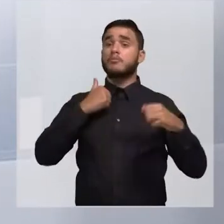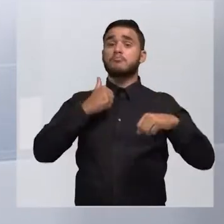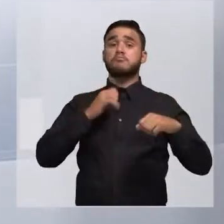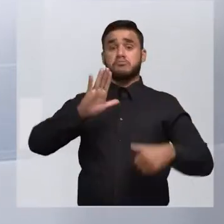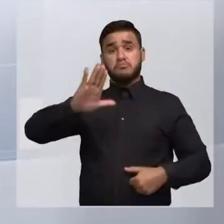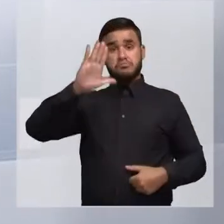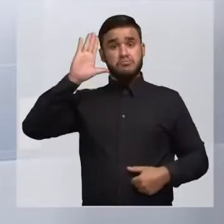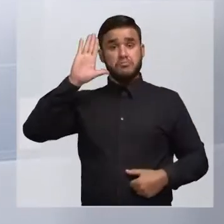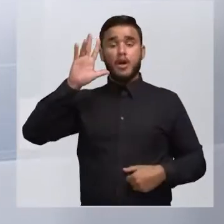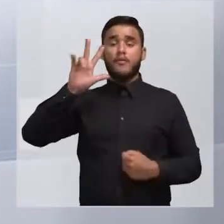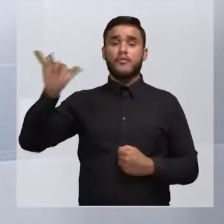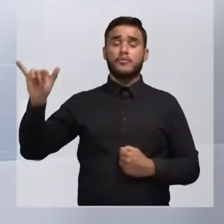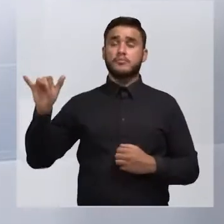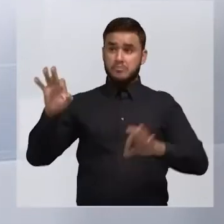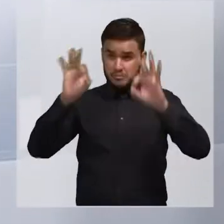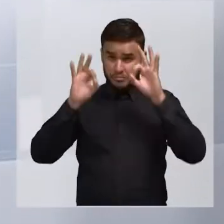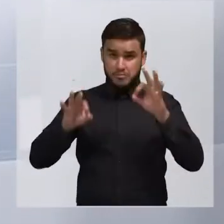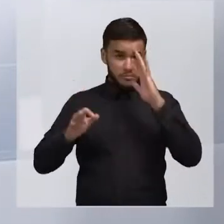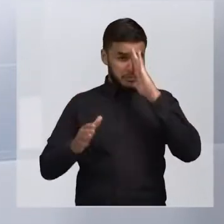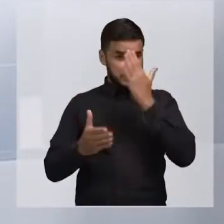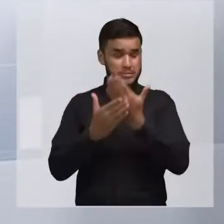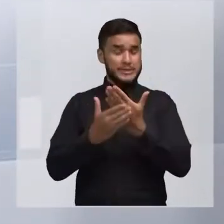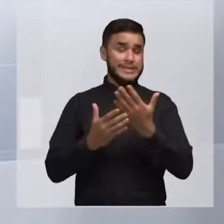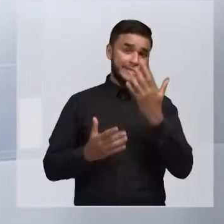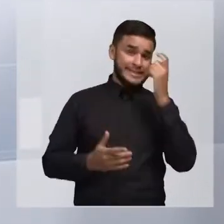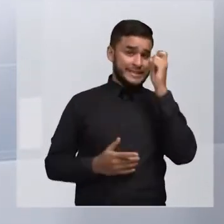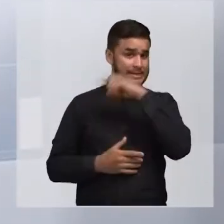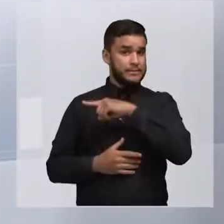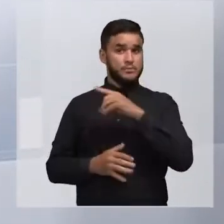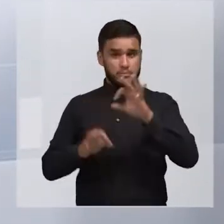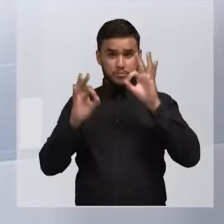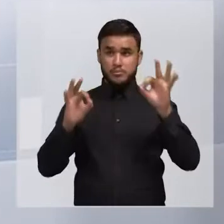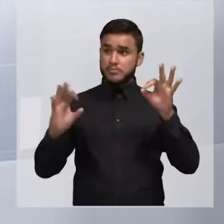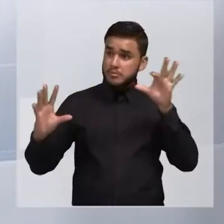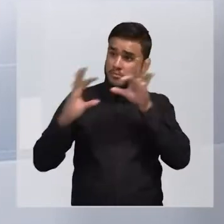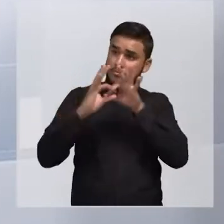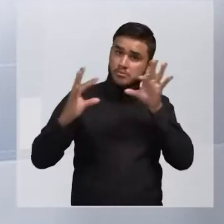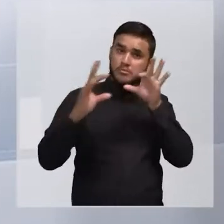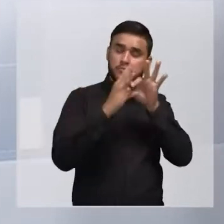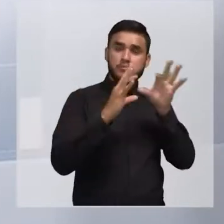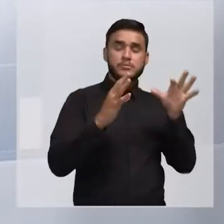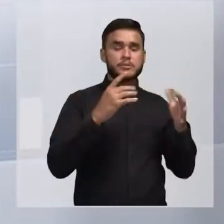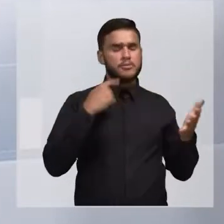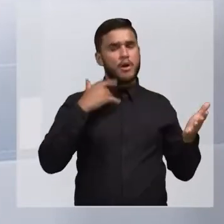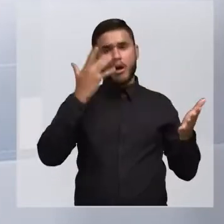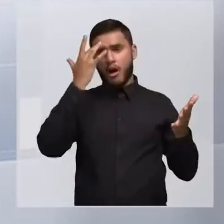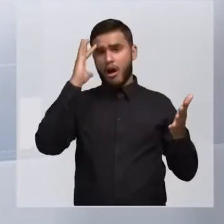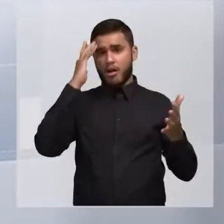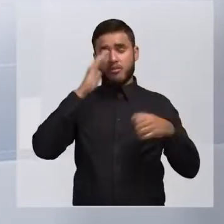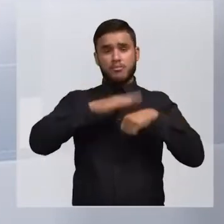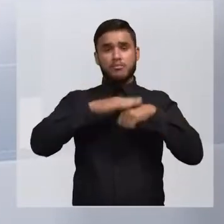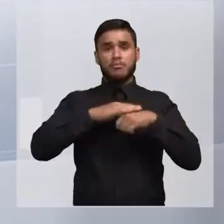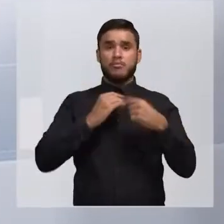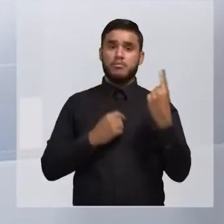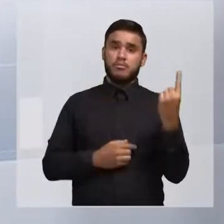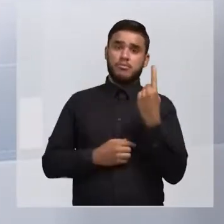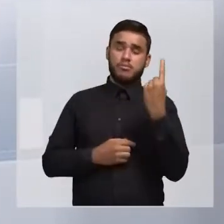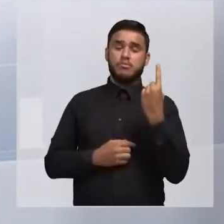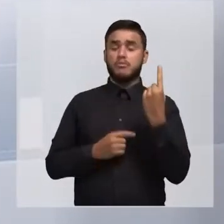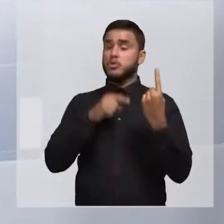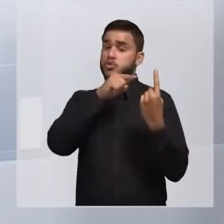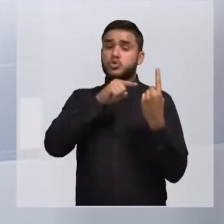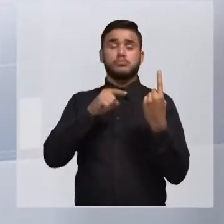uma que literalmente terá muita dificuldade de fechar qualquer aliança partidária, talvez saia sozinho mesmo, que é do presidencial